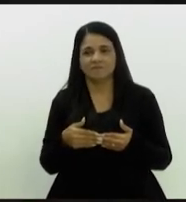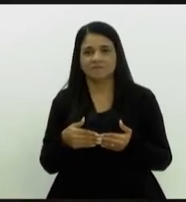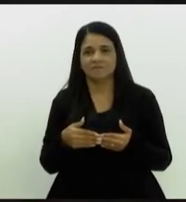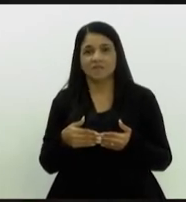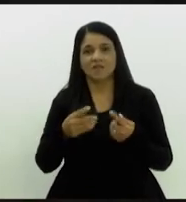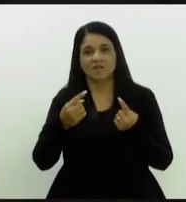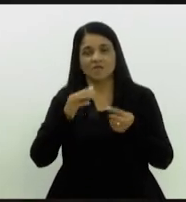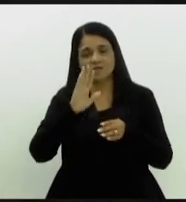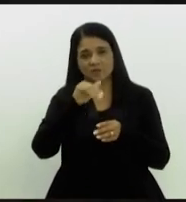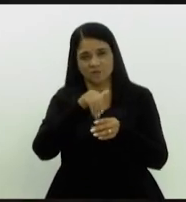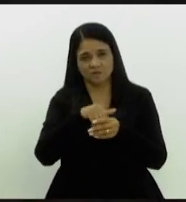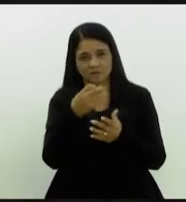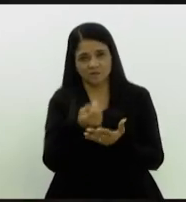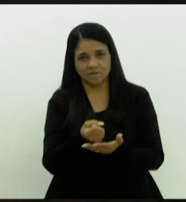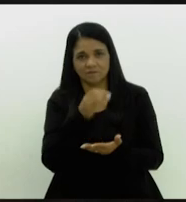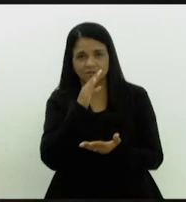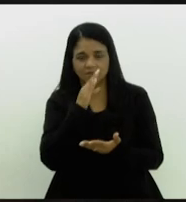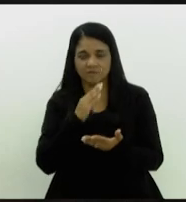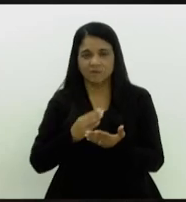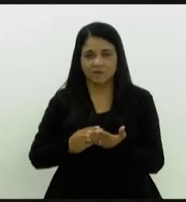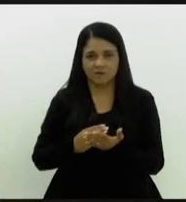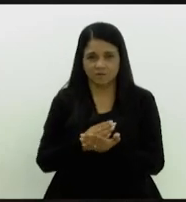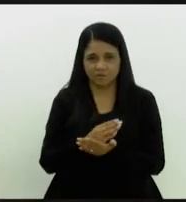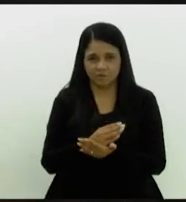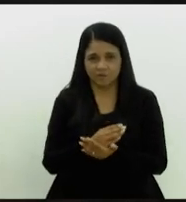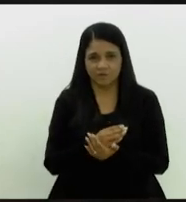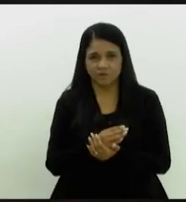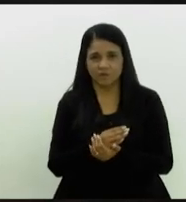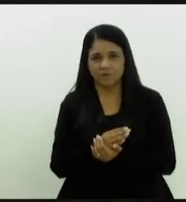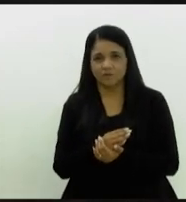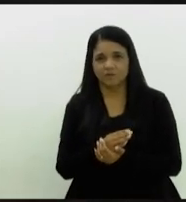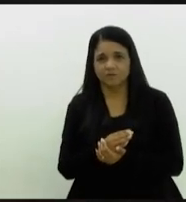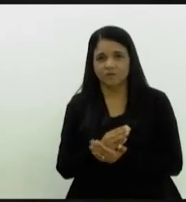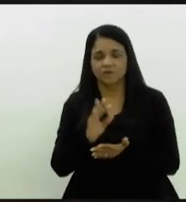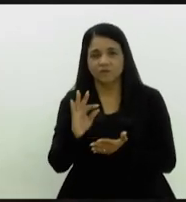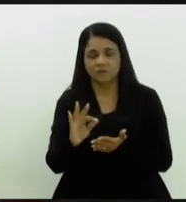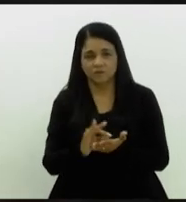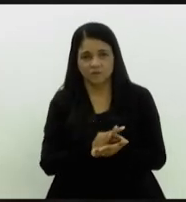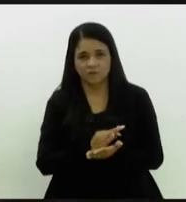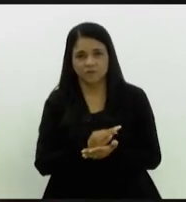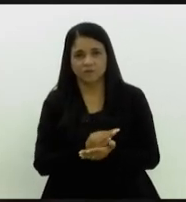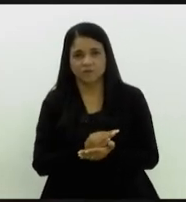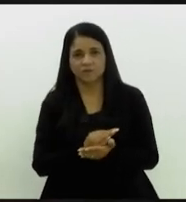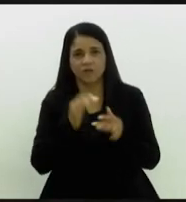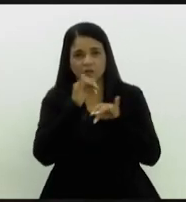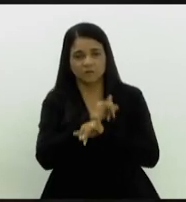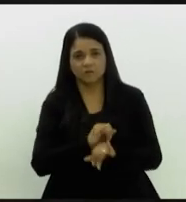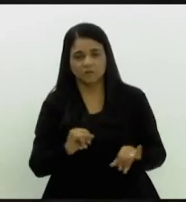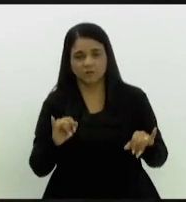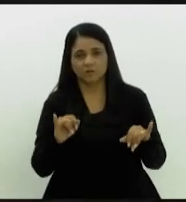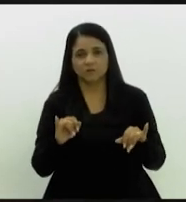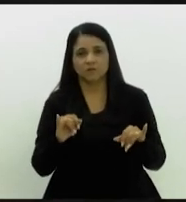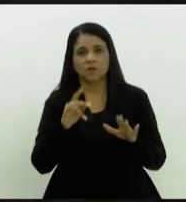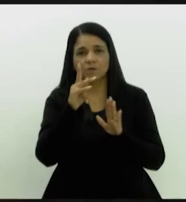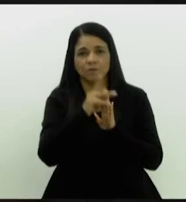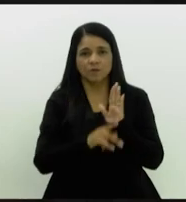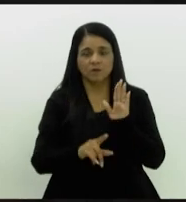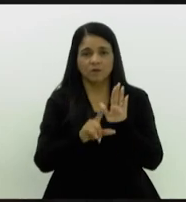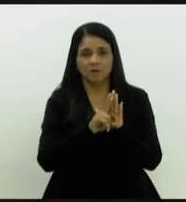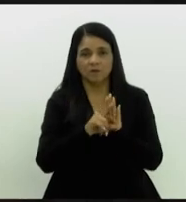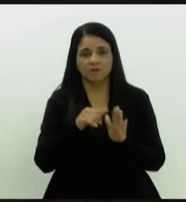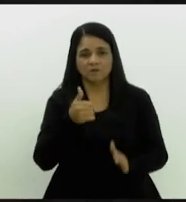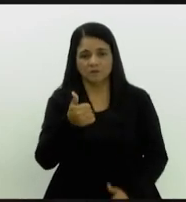Em votação, senhores que aprovam, permaneçam como estão. Aprovado, vai autógrafo. Anuncio projeto de lei